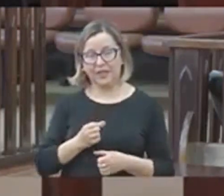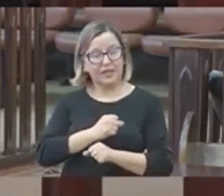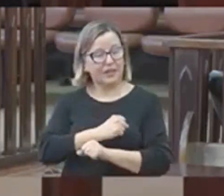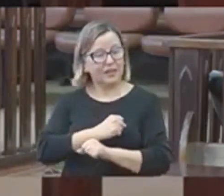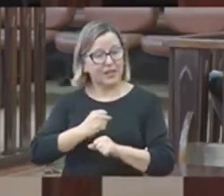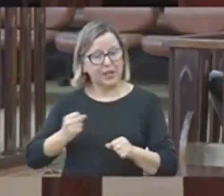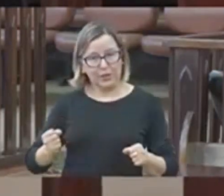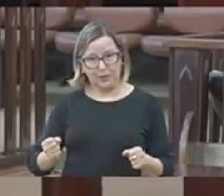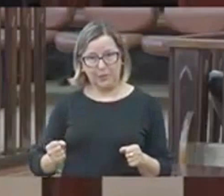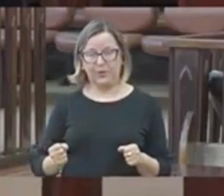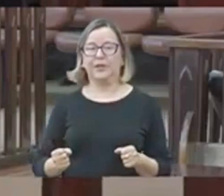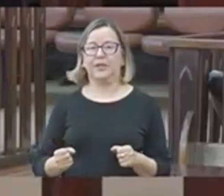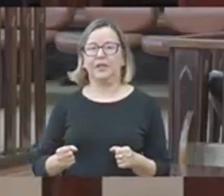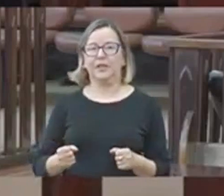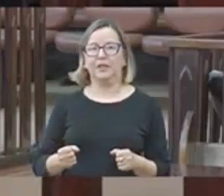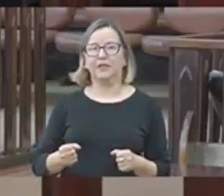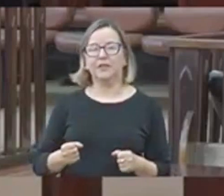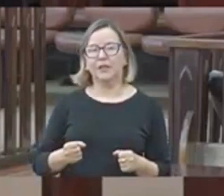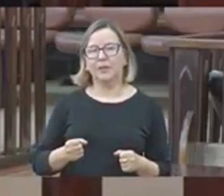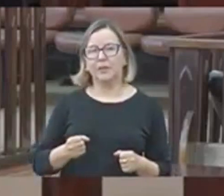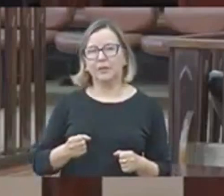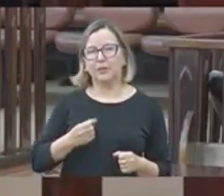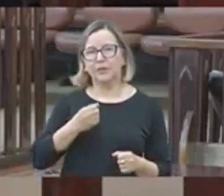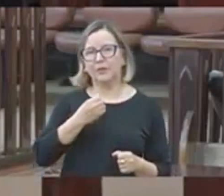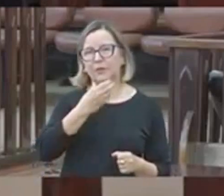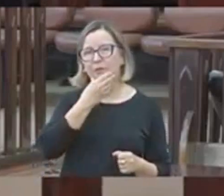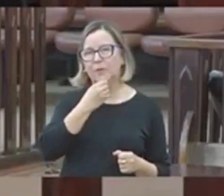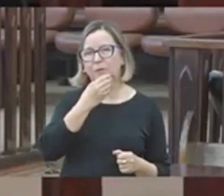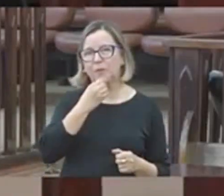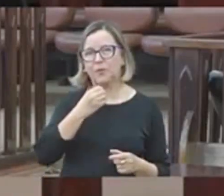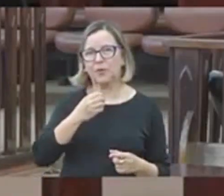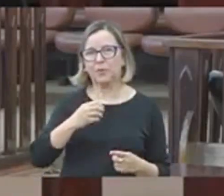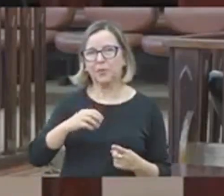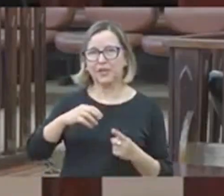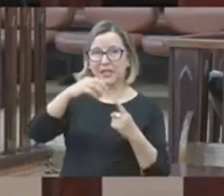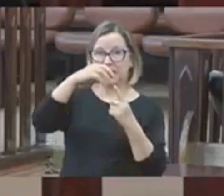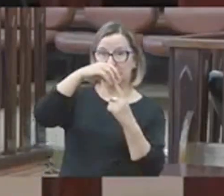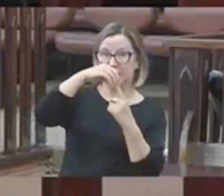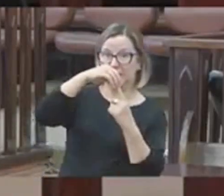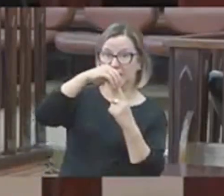Deus ordenou. Homens, atenção nisto.